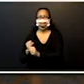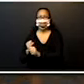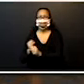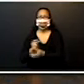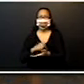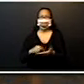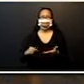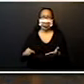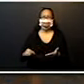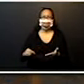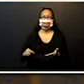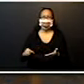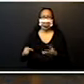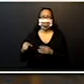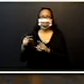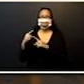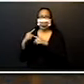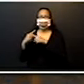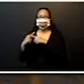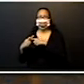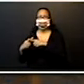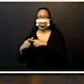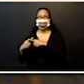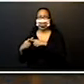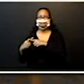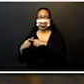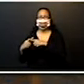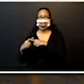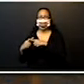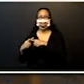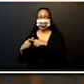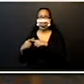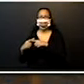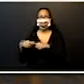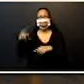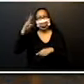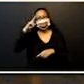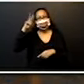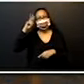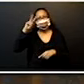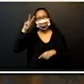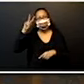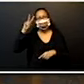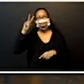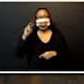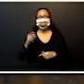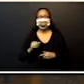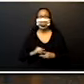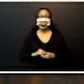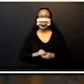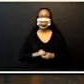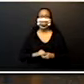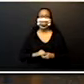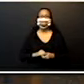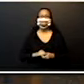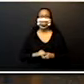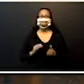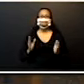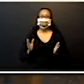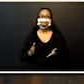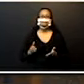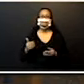aditiva e da multiplicativa? Lembra, eu sei que lembra. Vamos para o